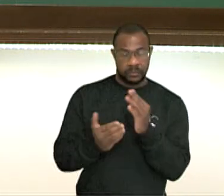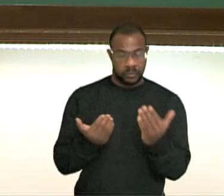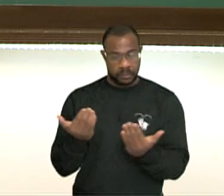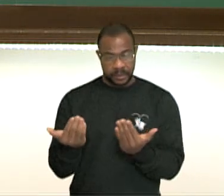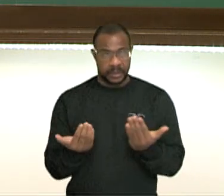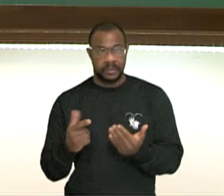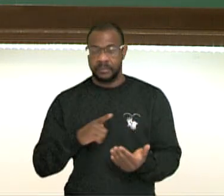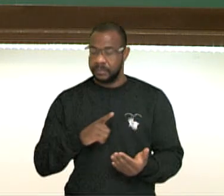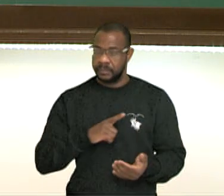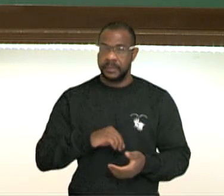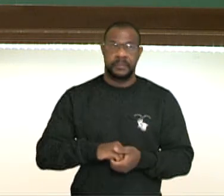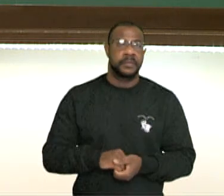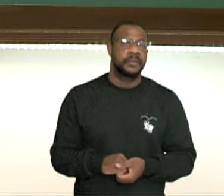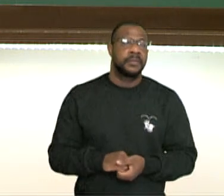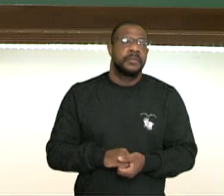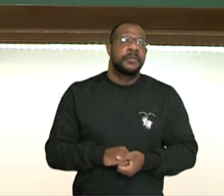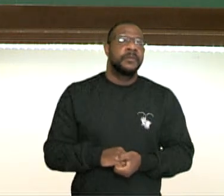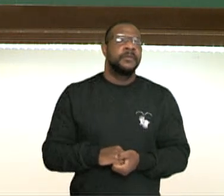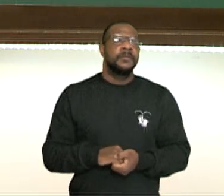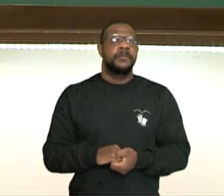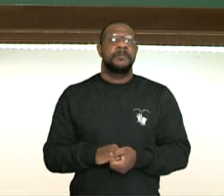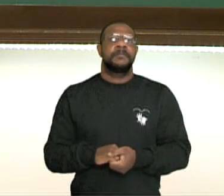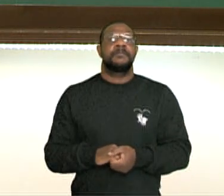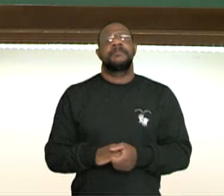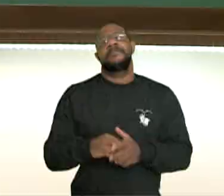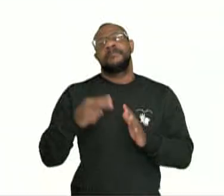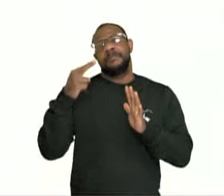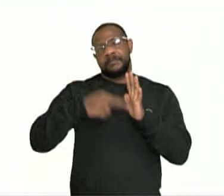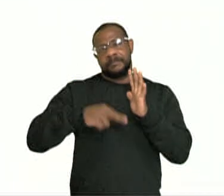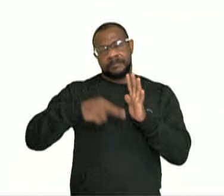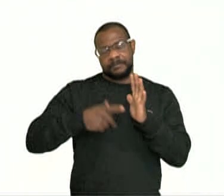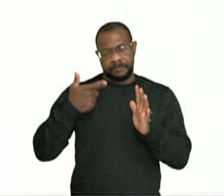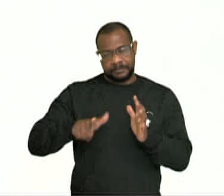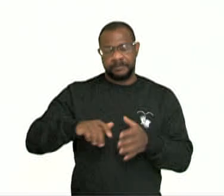tá? Vamos retomar a leitura do artigo de opinião.